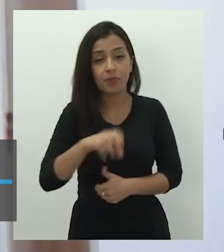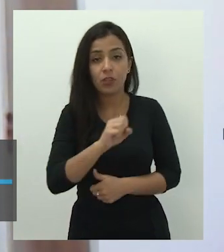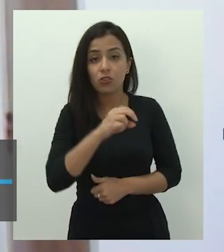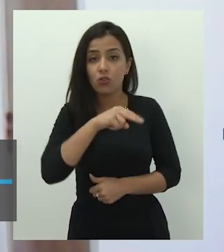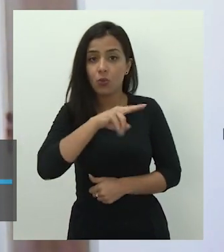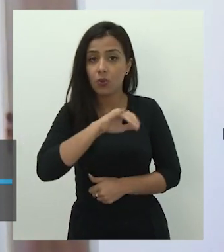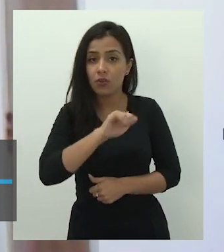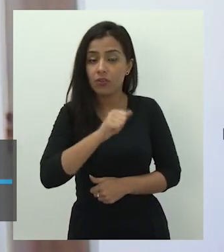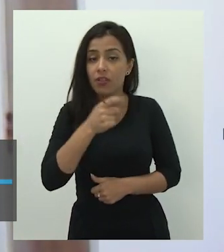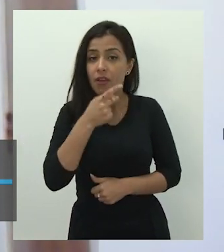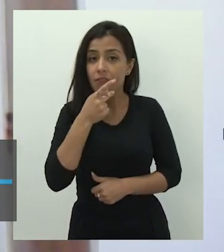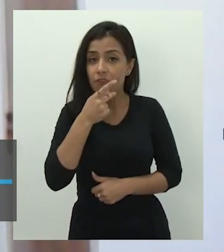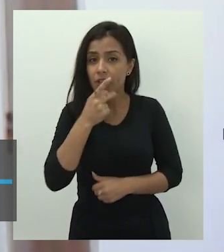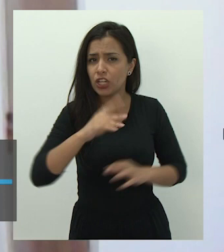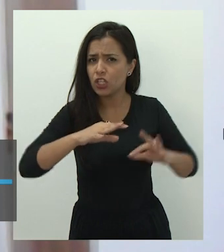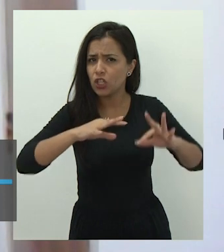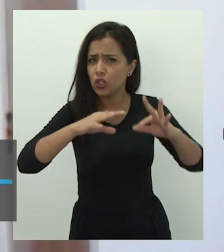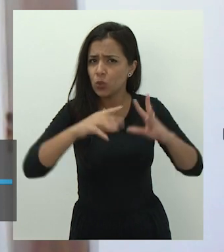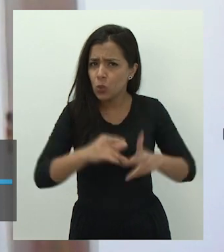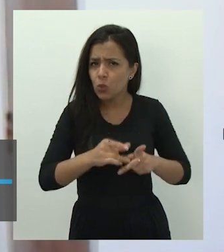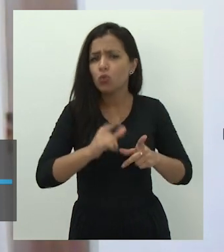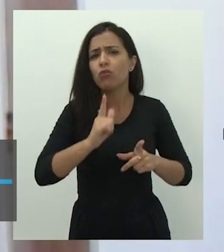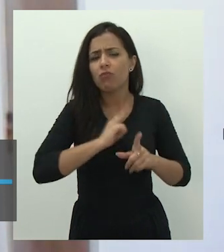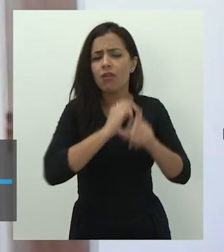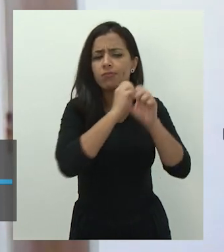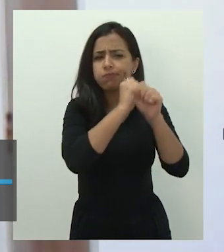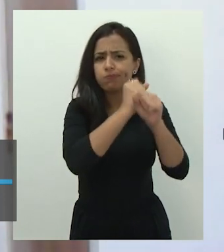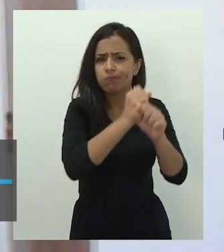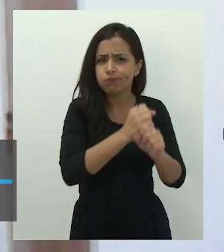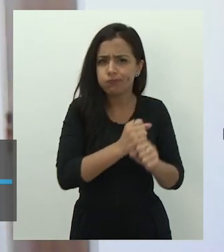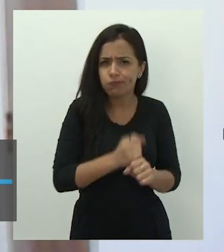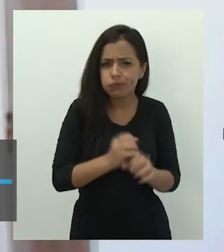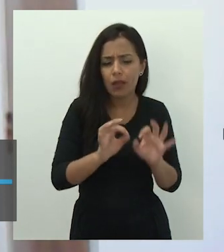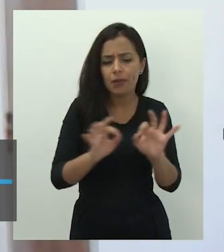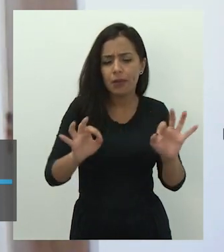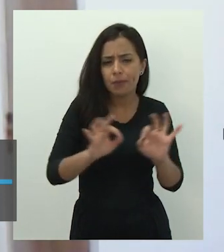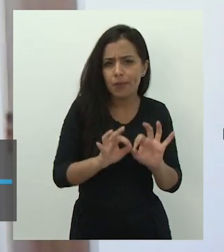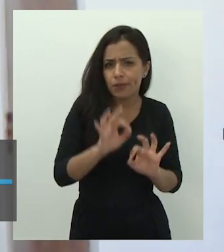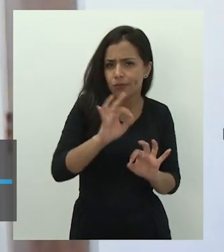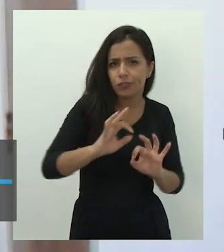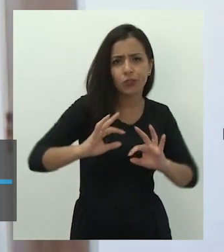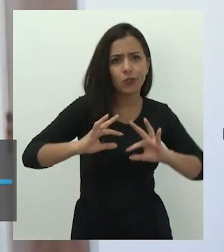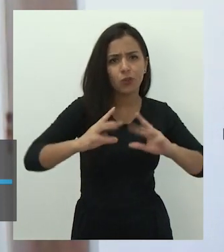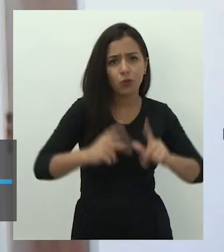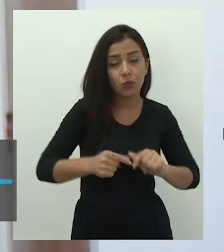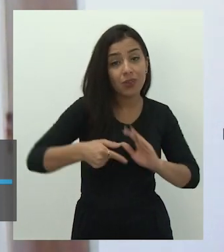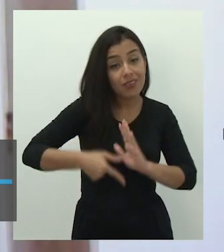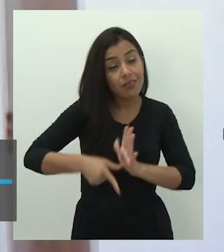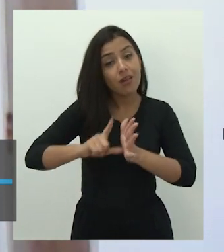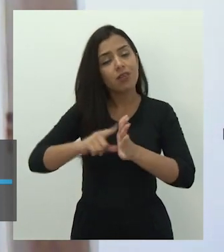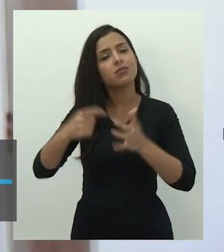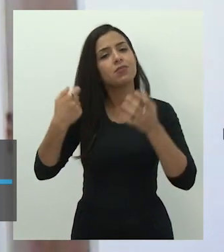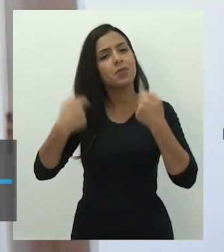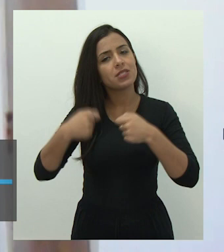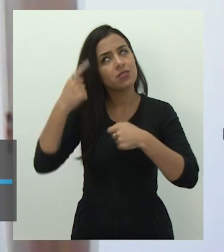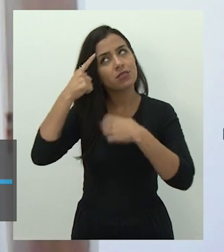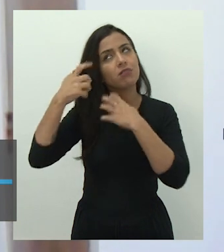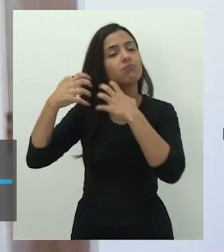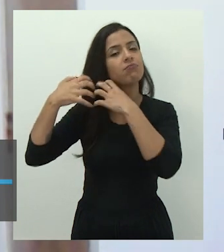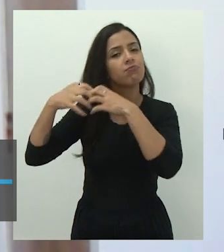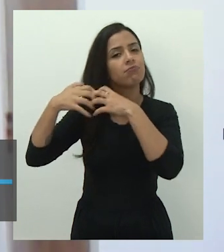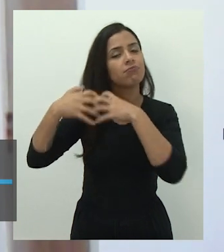tudo envolve cálculos, números, medidas e que necessita ser pensado antes. A